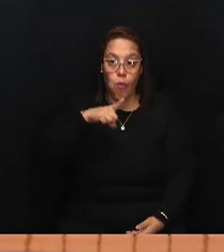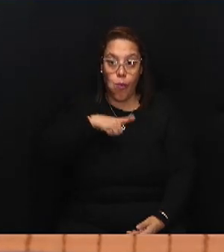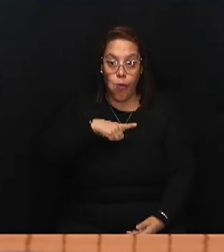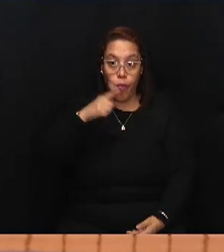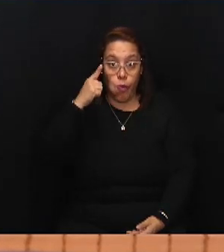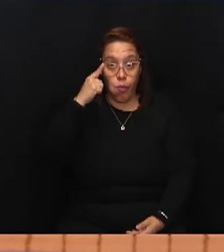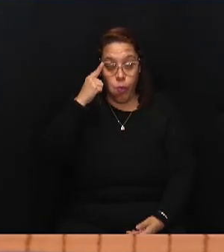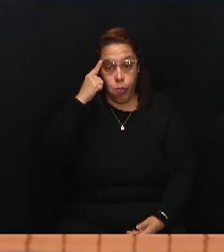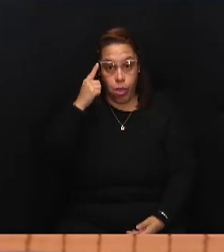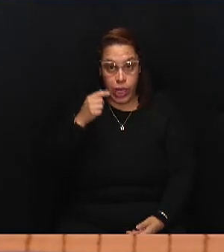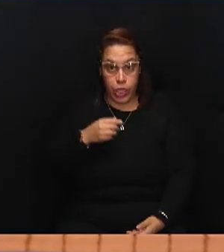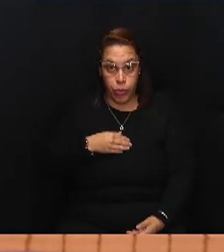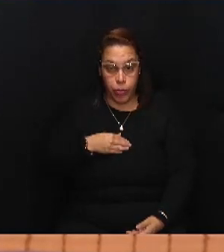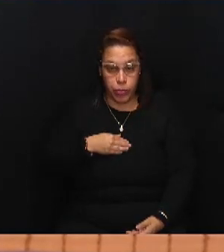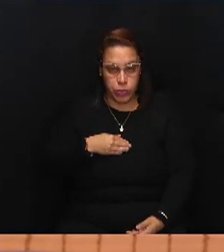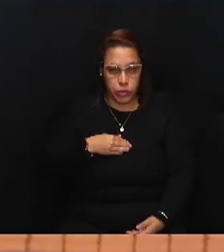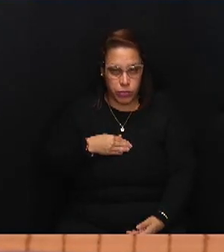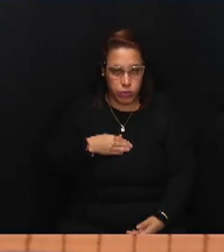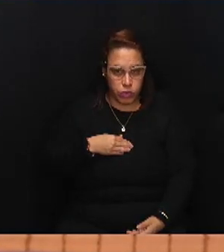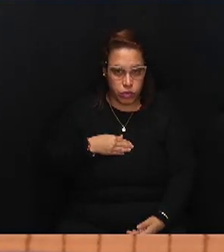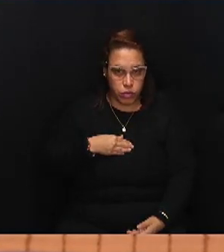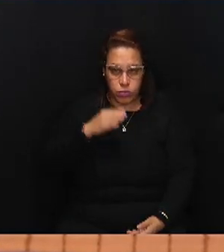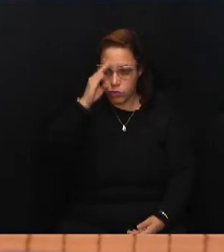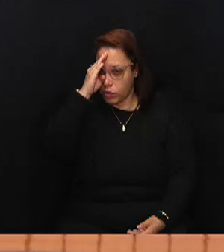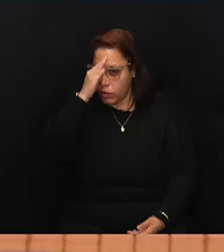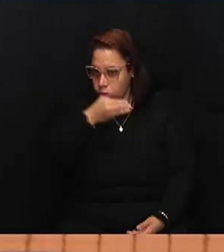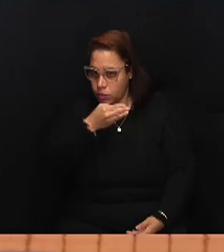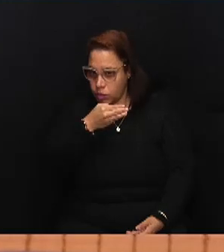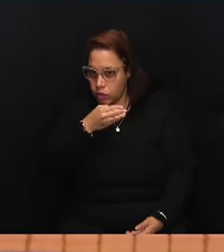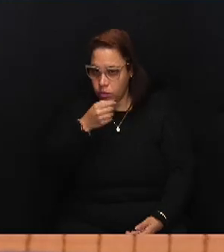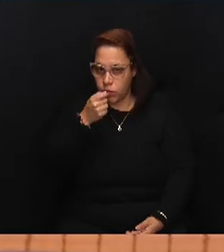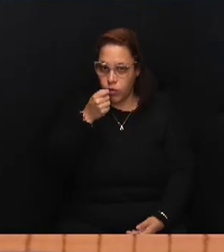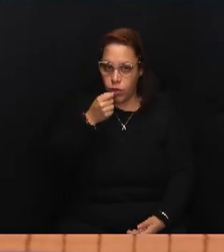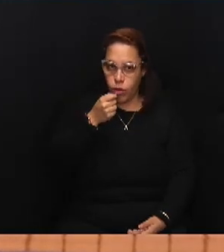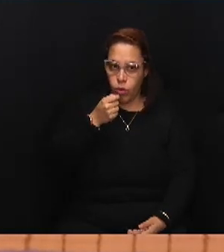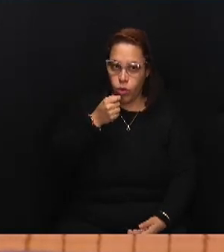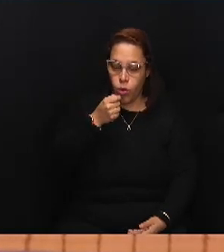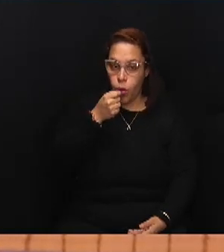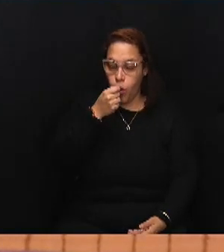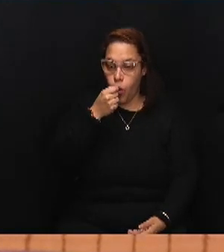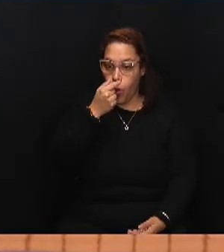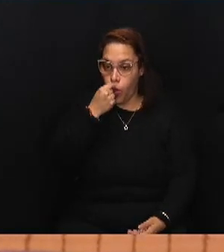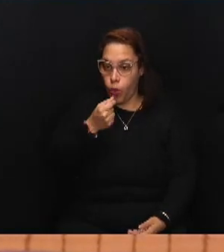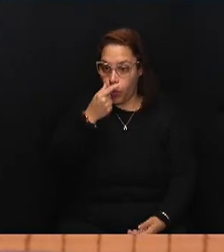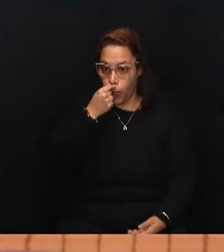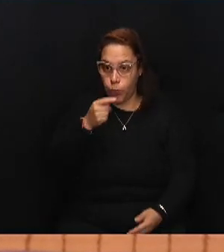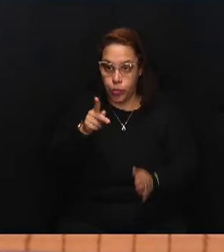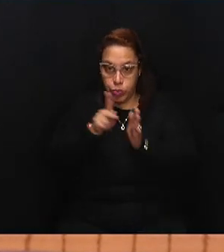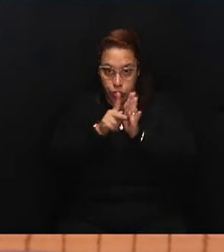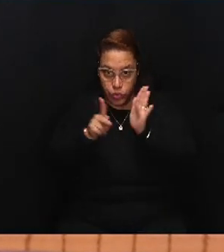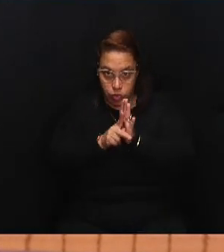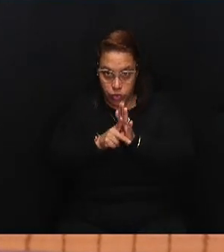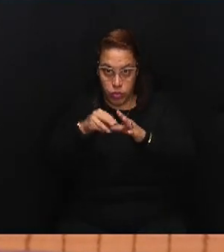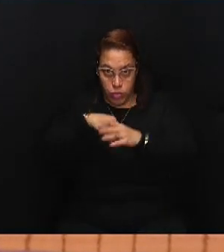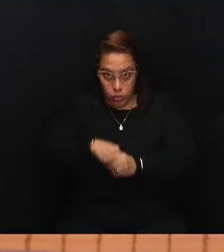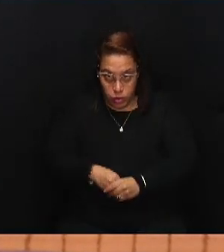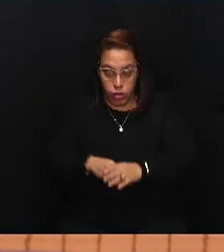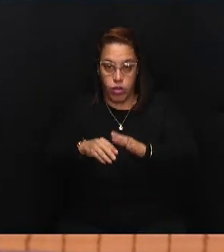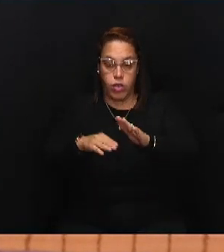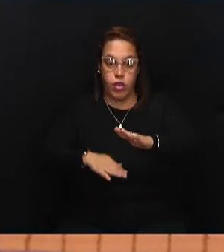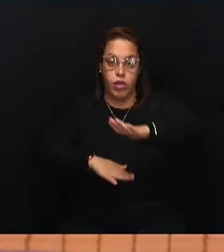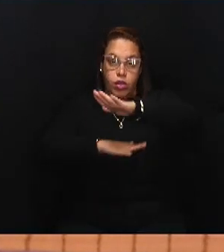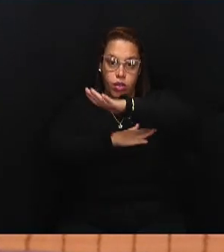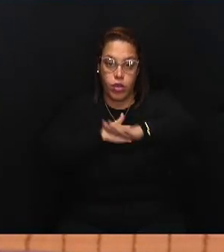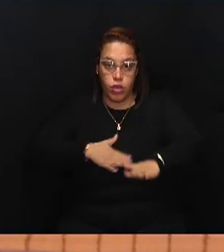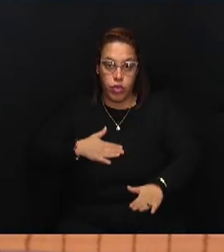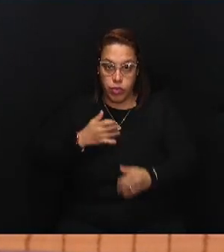gente estamos bolando também, e a Bico, Roberto Alves, a gente está bolando também alguns projetos que a gente quer colocar na Câmara aqui. Eu gostaria